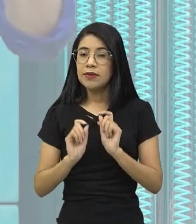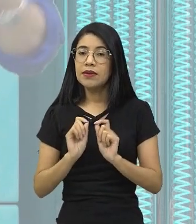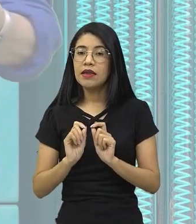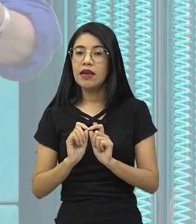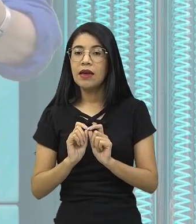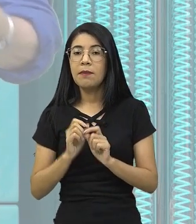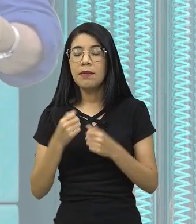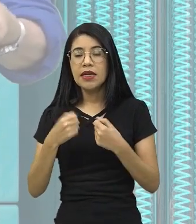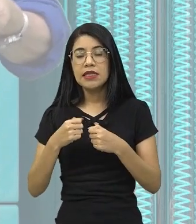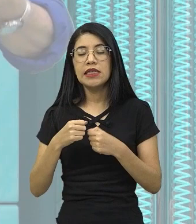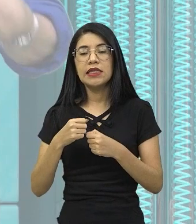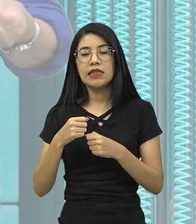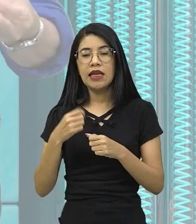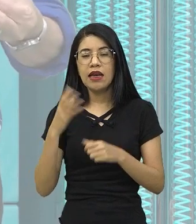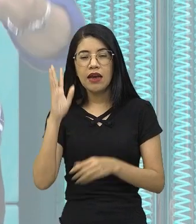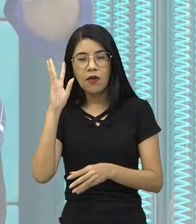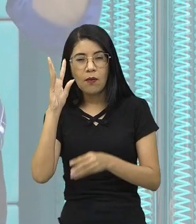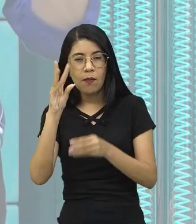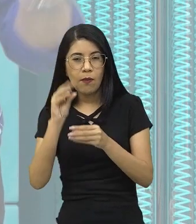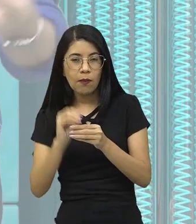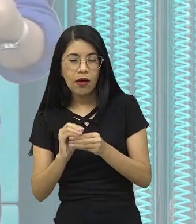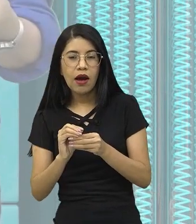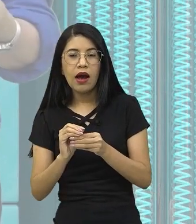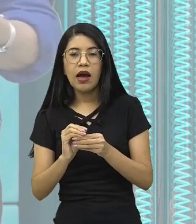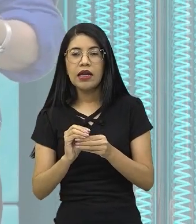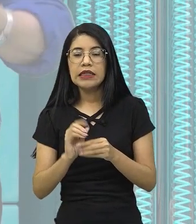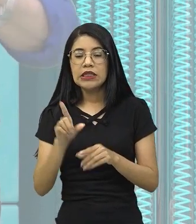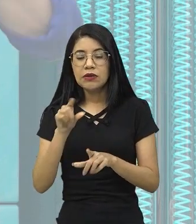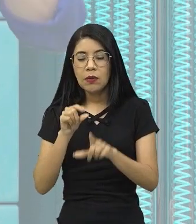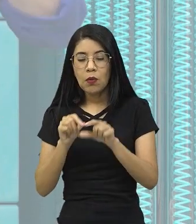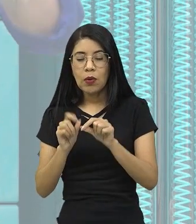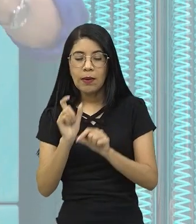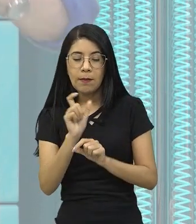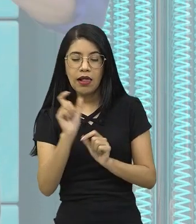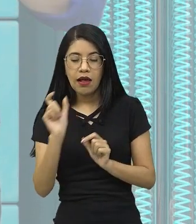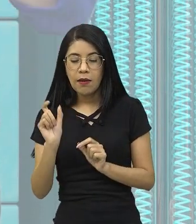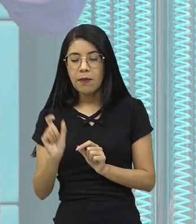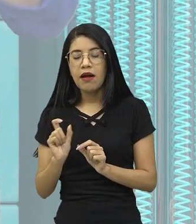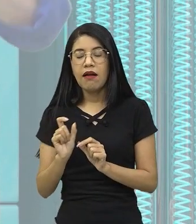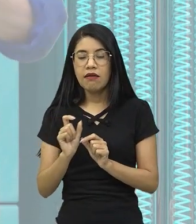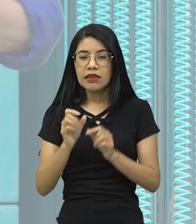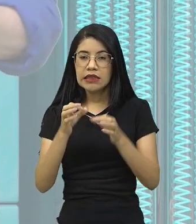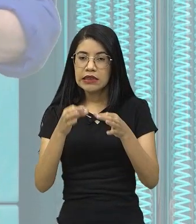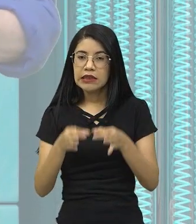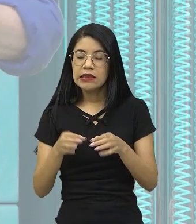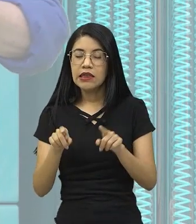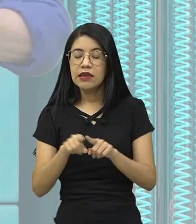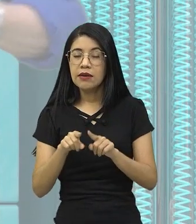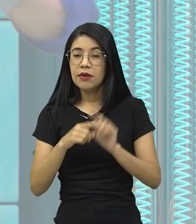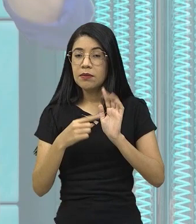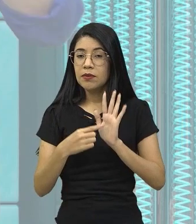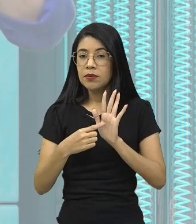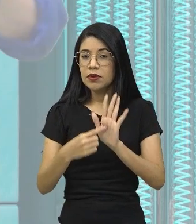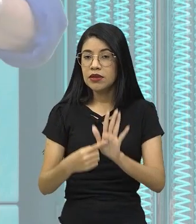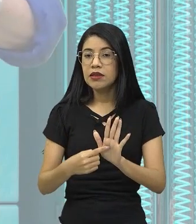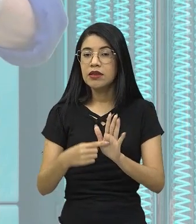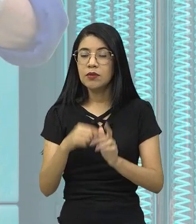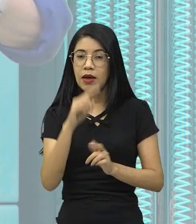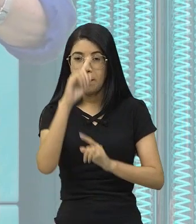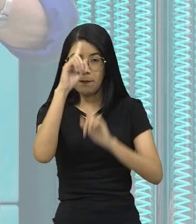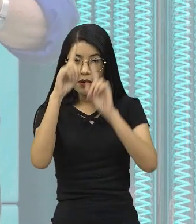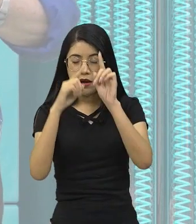pela concisão ali, né, pela escolha das palavras, transmitindo só a ideia central, a